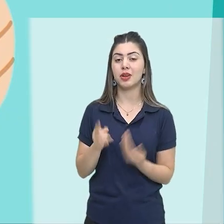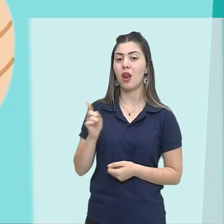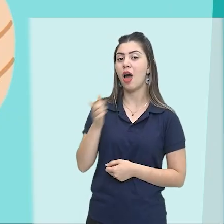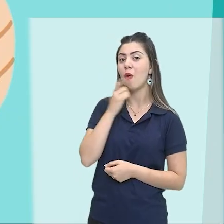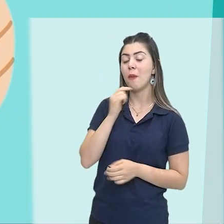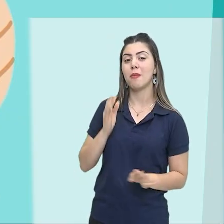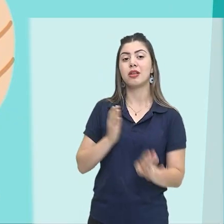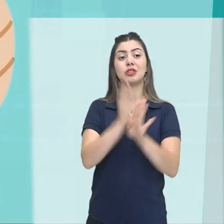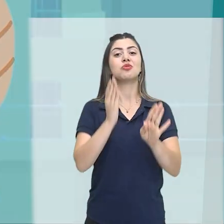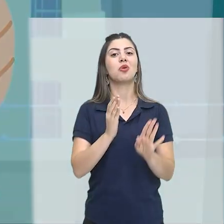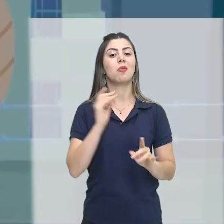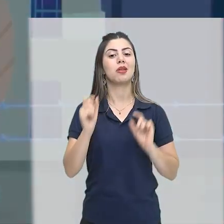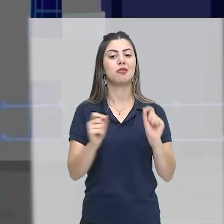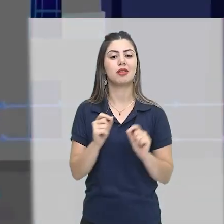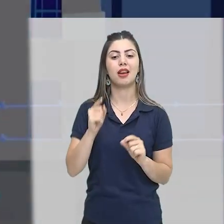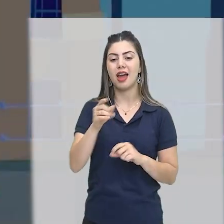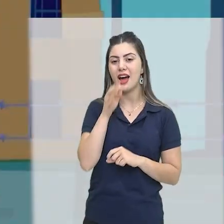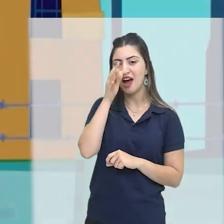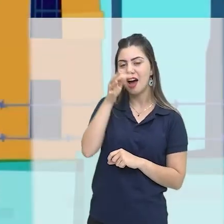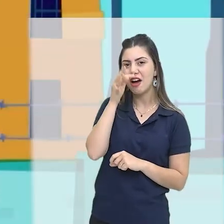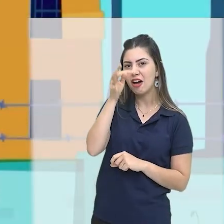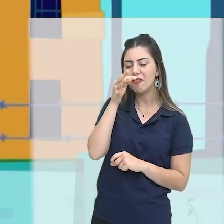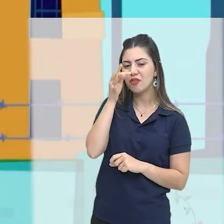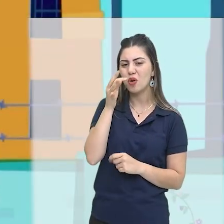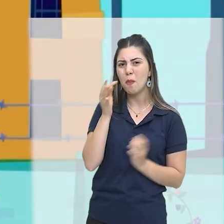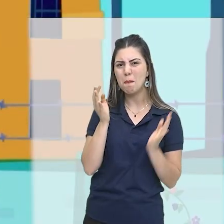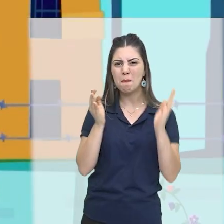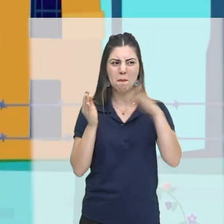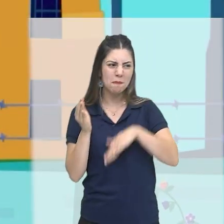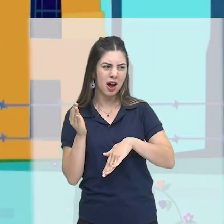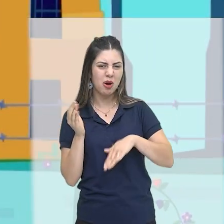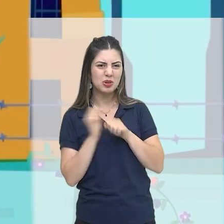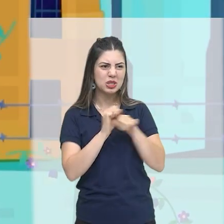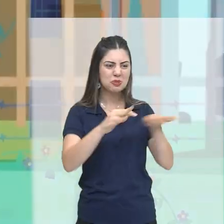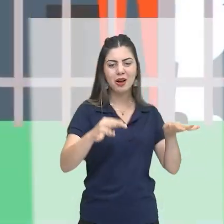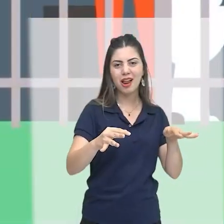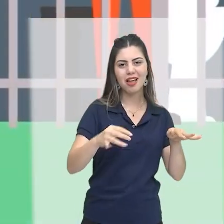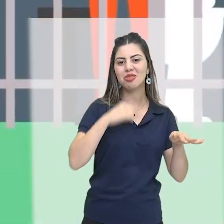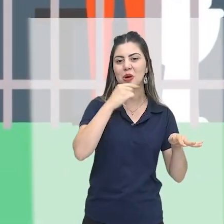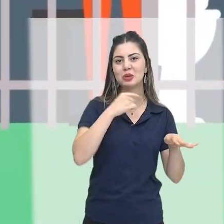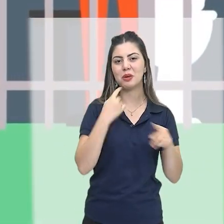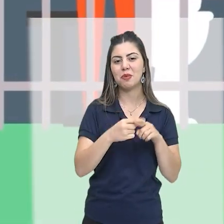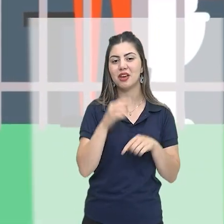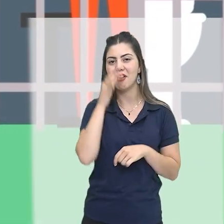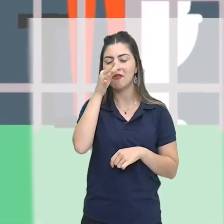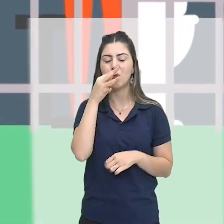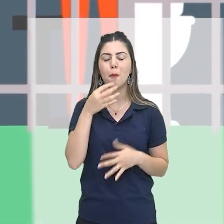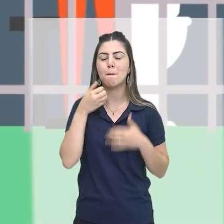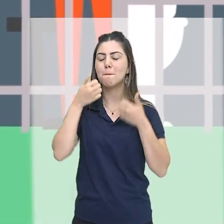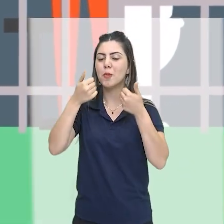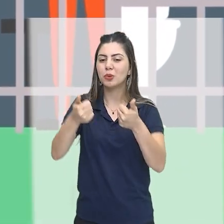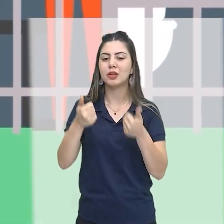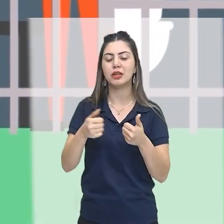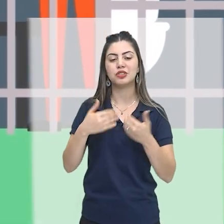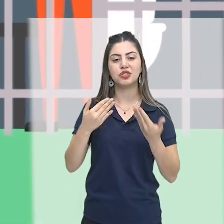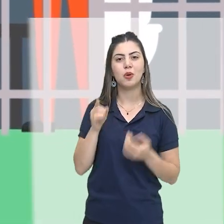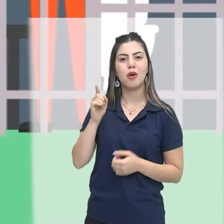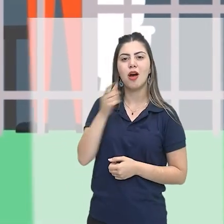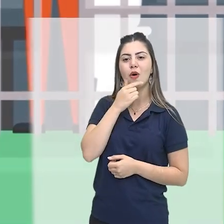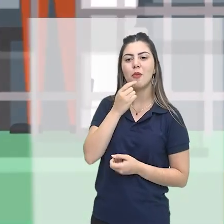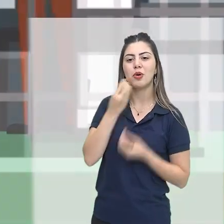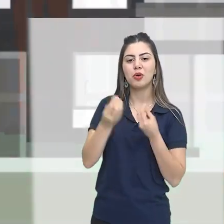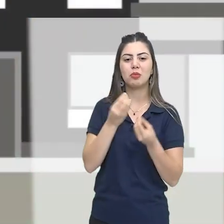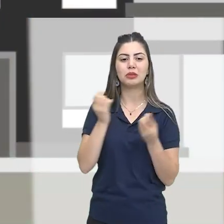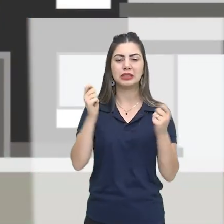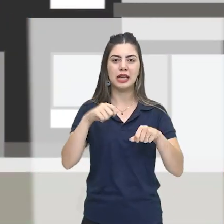algo extraordinário. As flores não deixam o mal ir adiante. Naquele dia, Tistu não apenas mudou